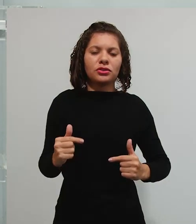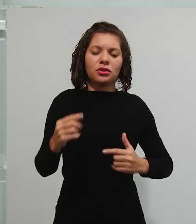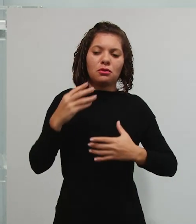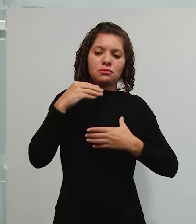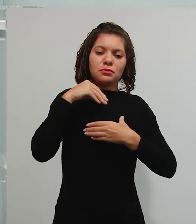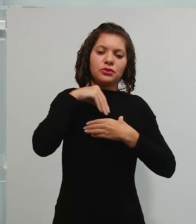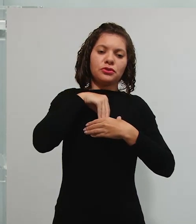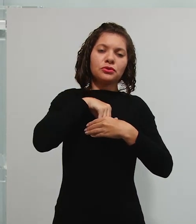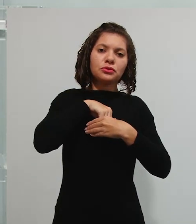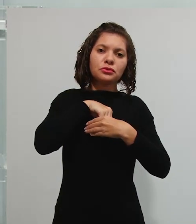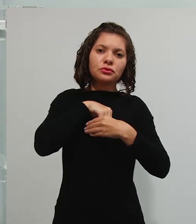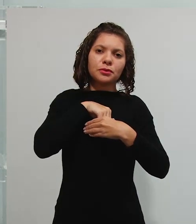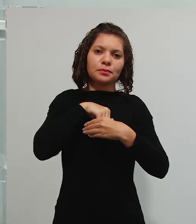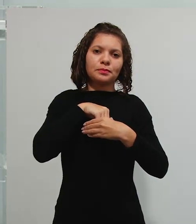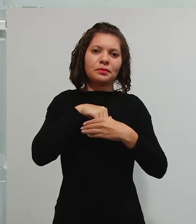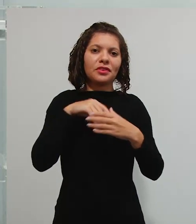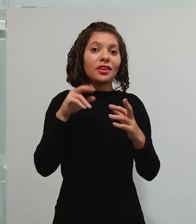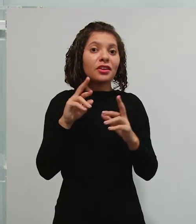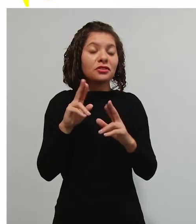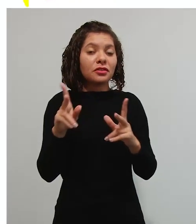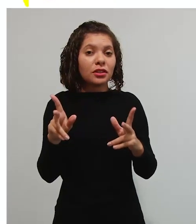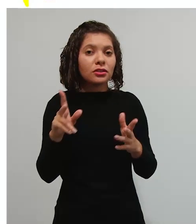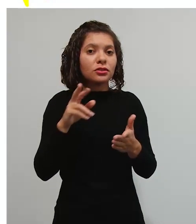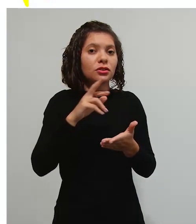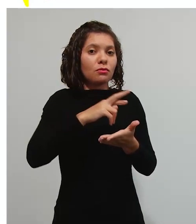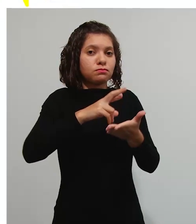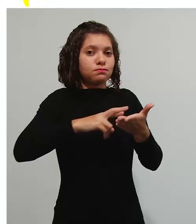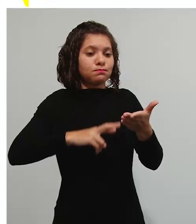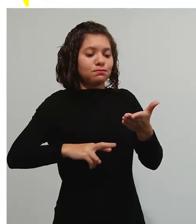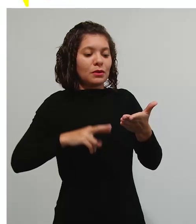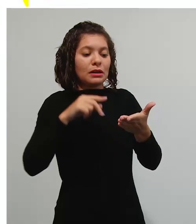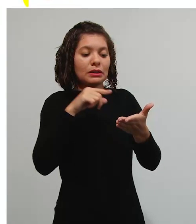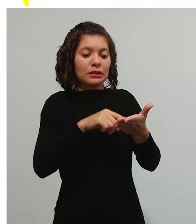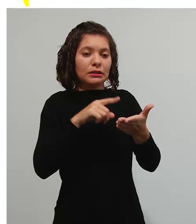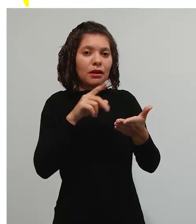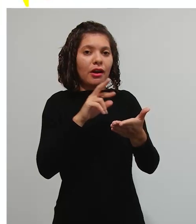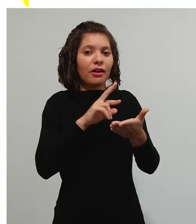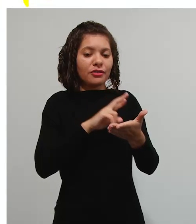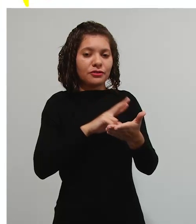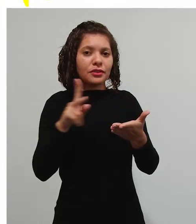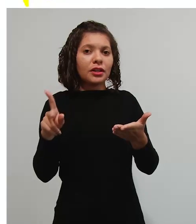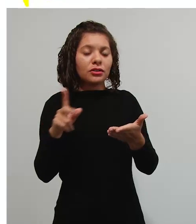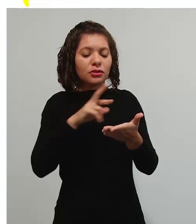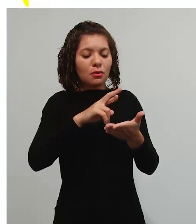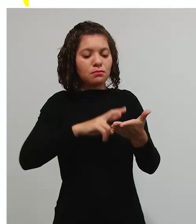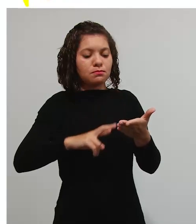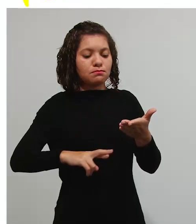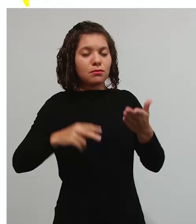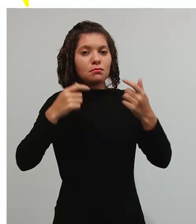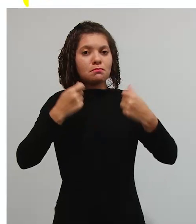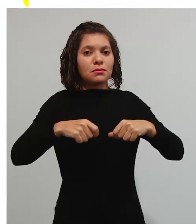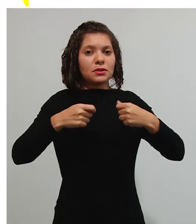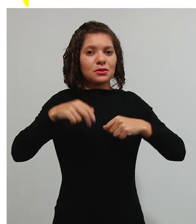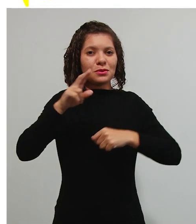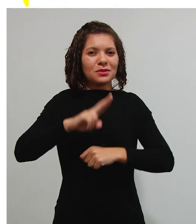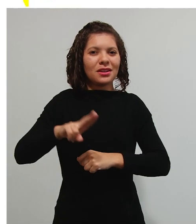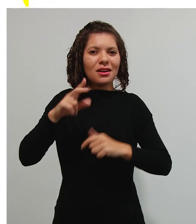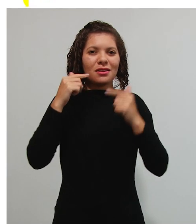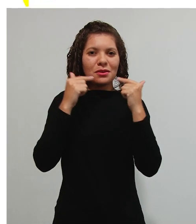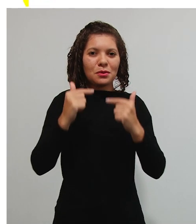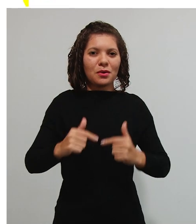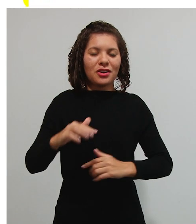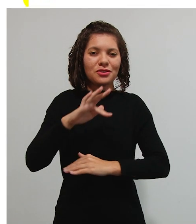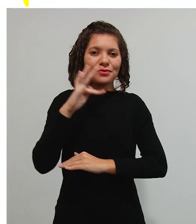mais subjetiva, diferentemente de um relatório. Num relatório eu preciso ser objetiva, eu preciso usar a linguagem formal,